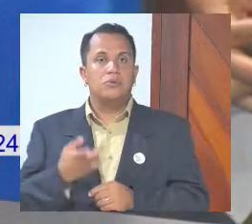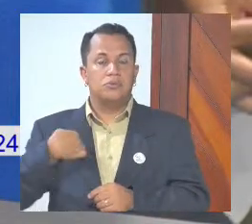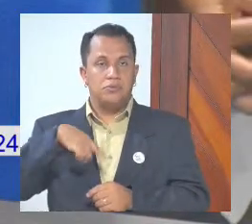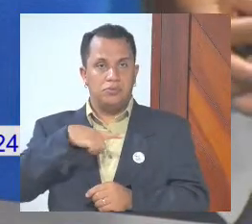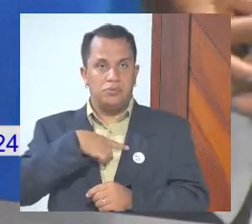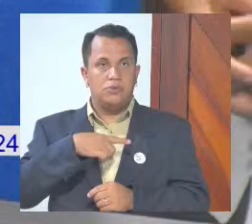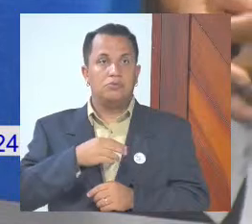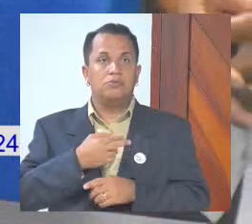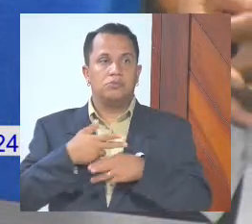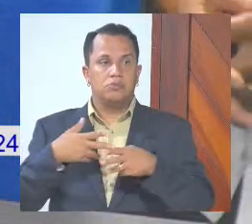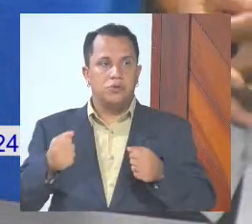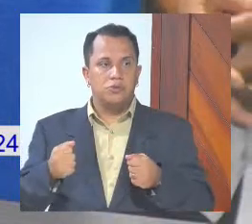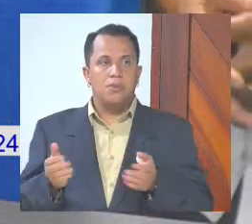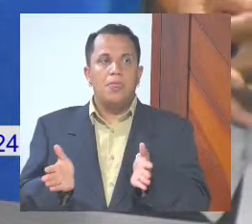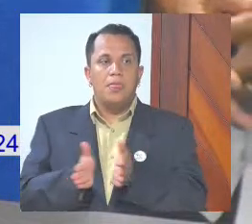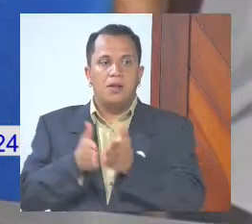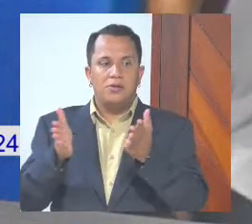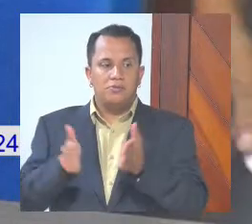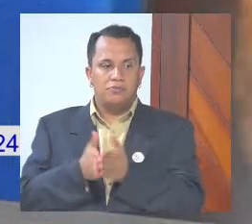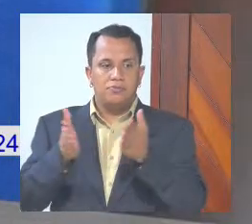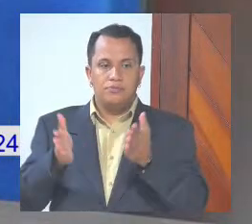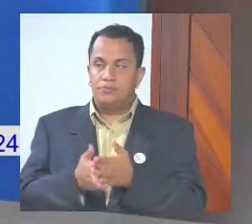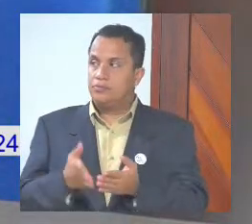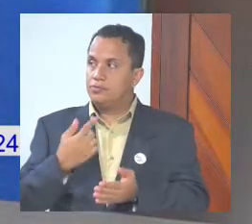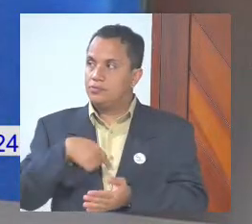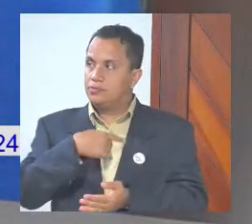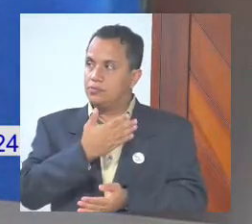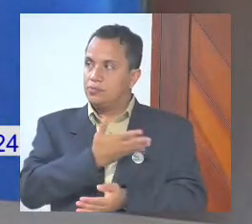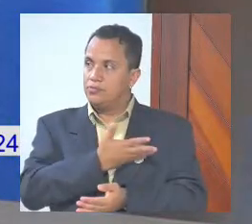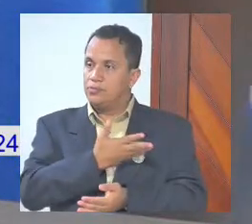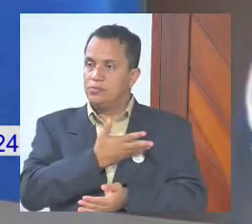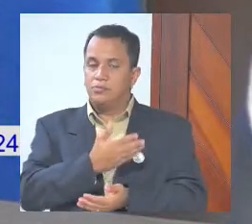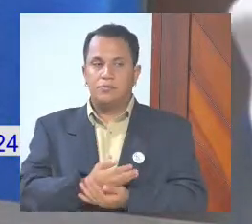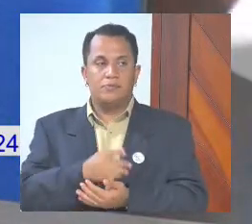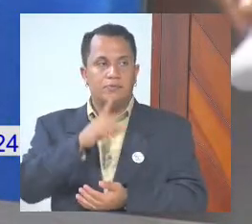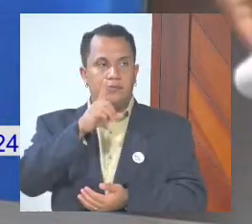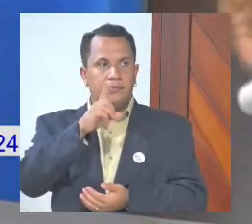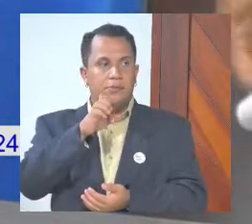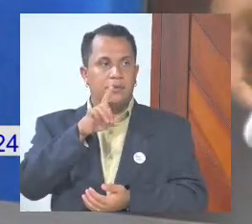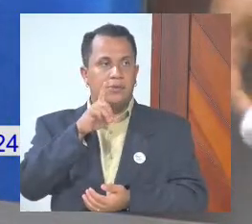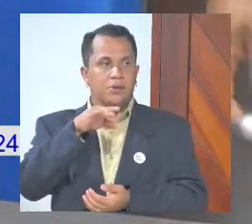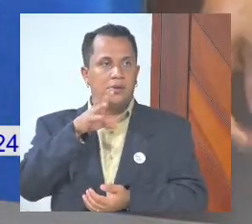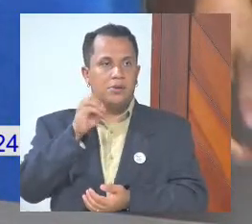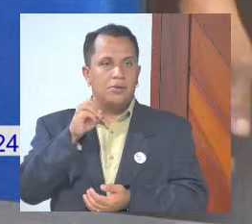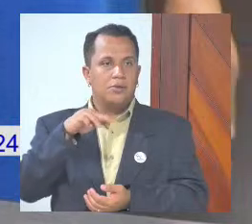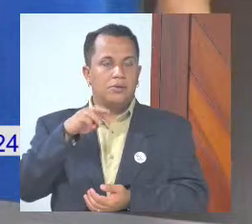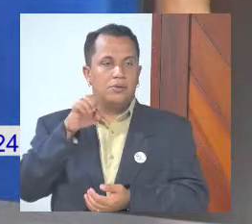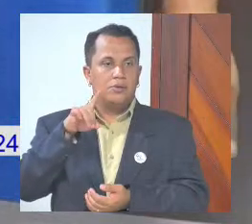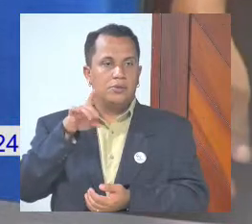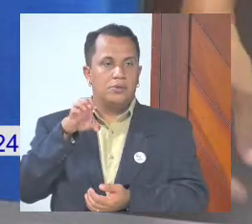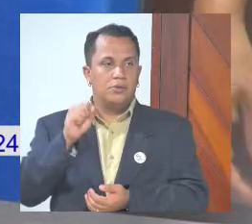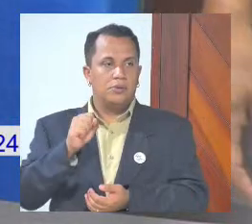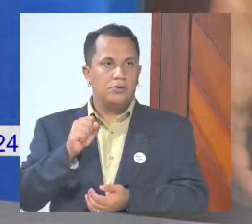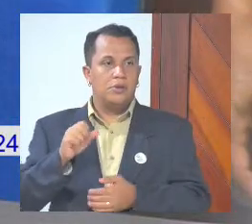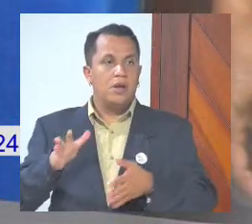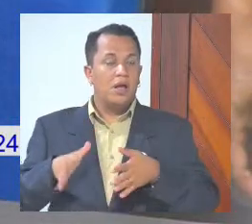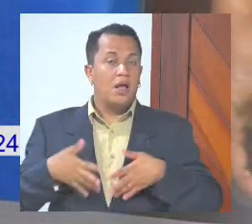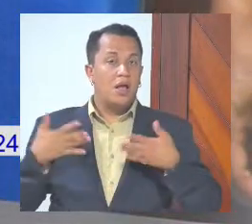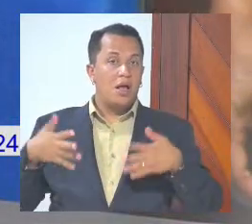nossos efusivos aplausos ao nosso amigo e conterrâneo Dedeco Mendes, com muita